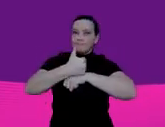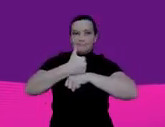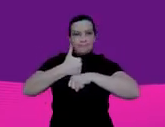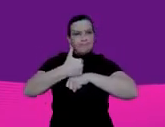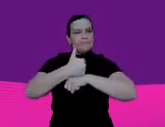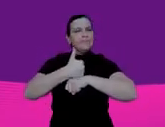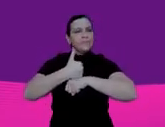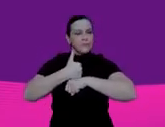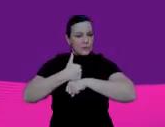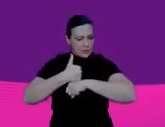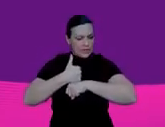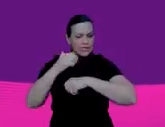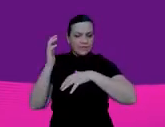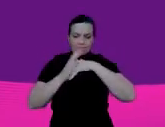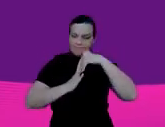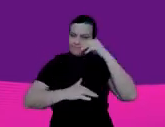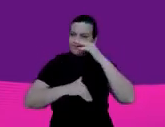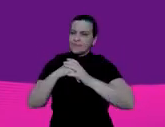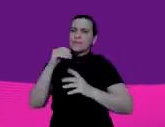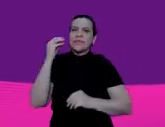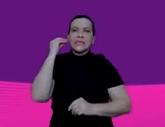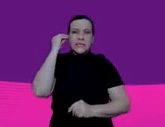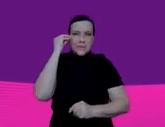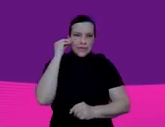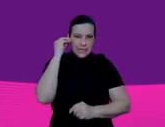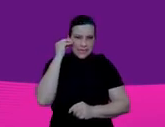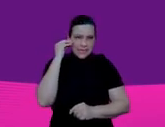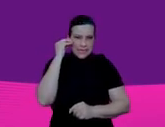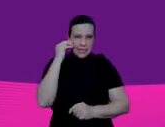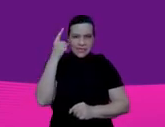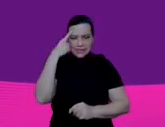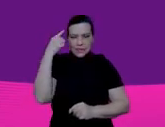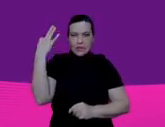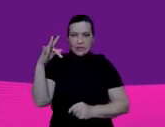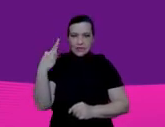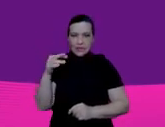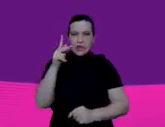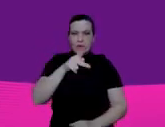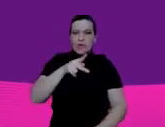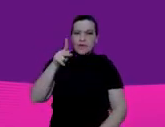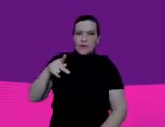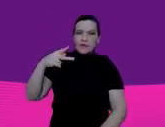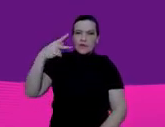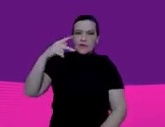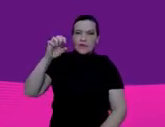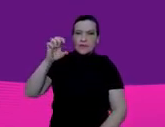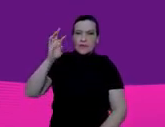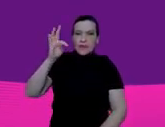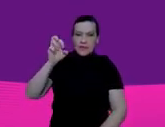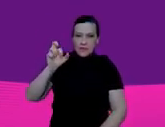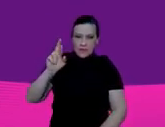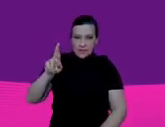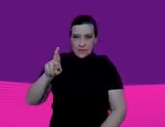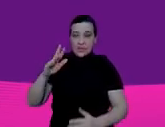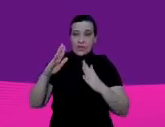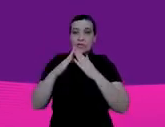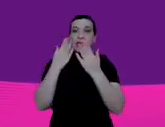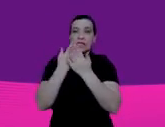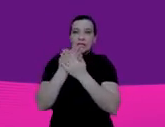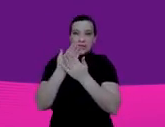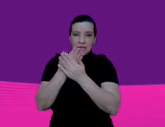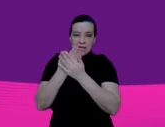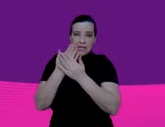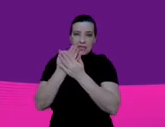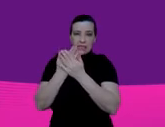e experientes da cefaleia mundial, o professor Peter Goldsby, professor do King's College de Londres, da UCSF em São Francisco, atual presidente